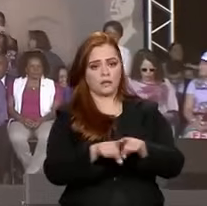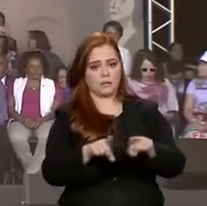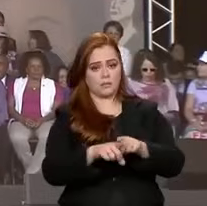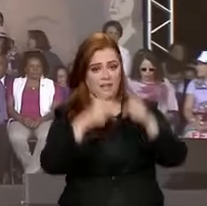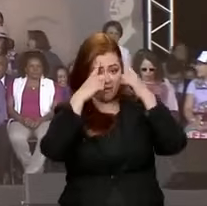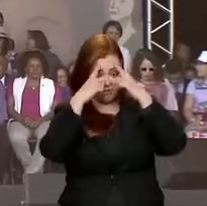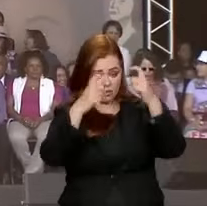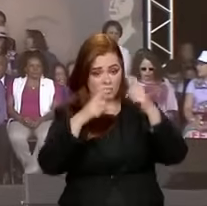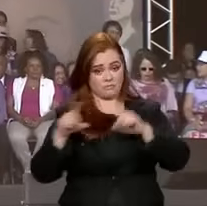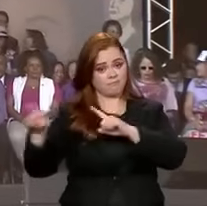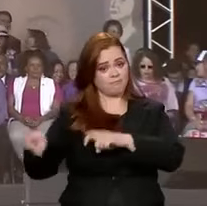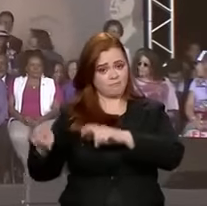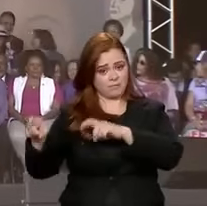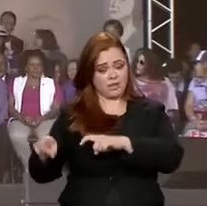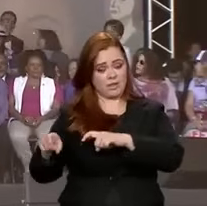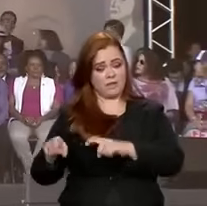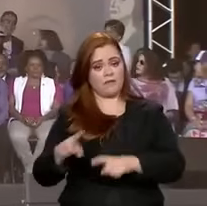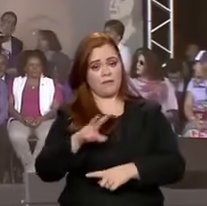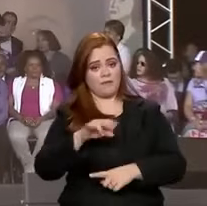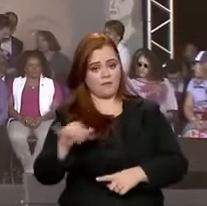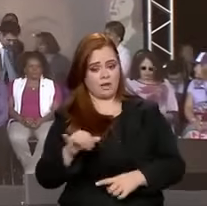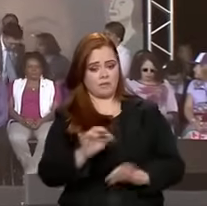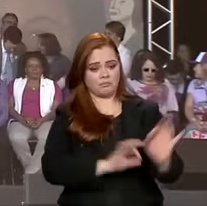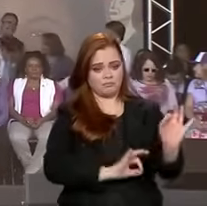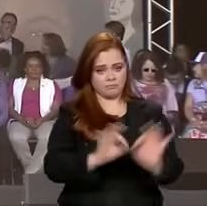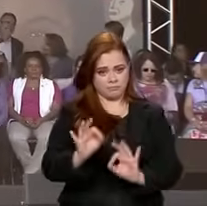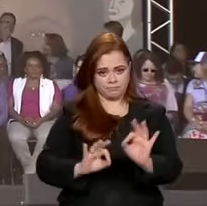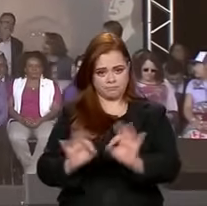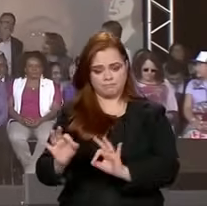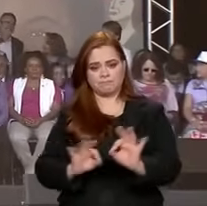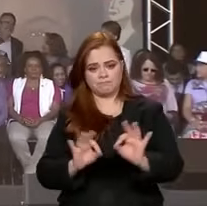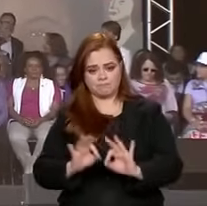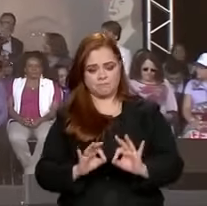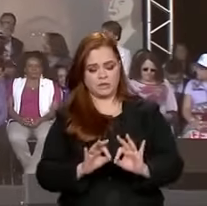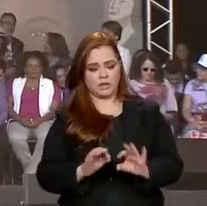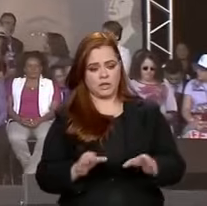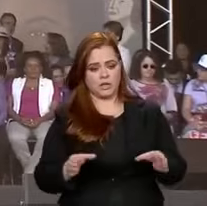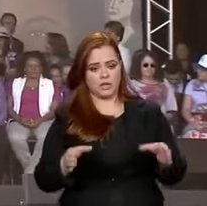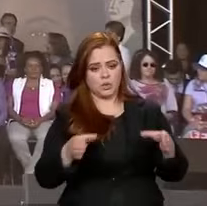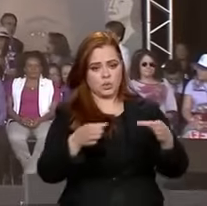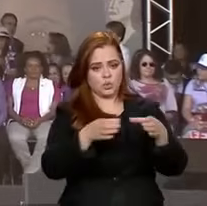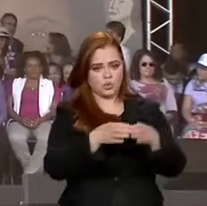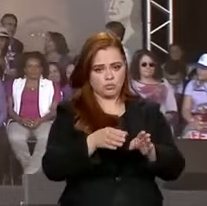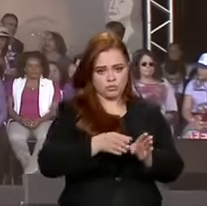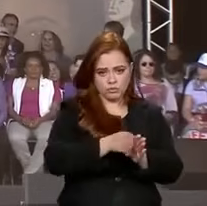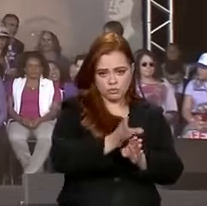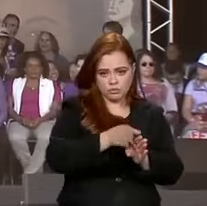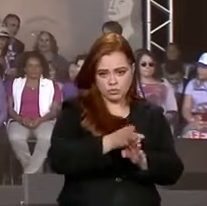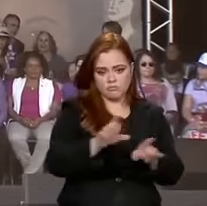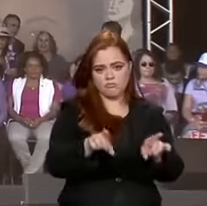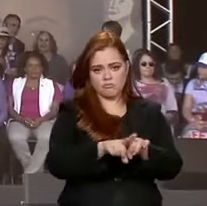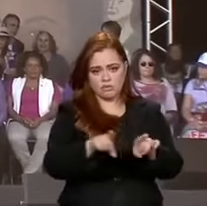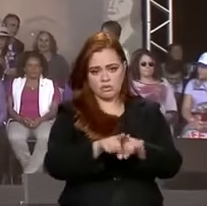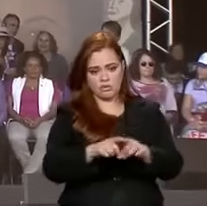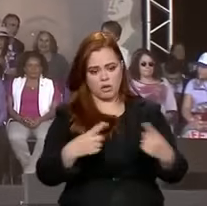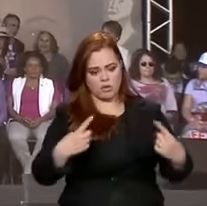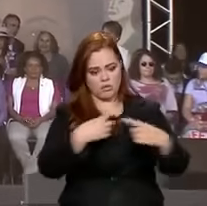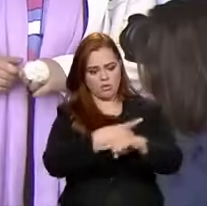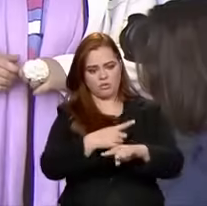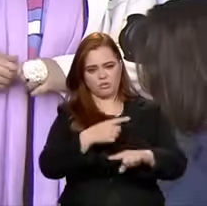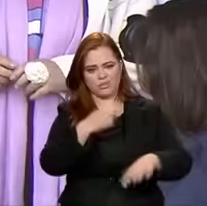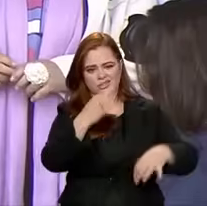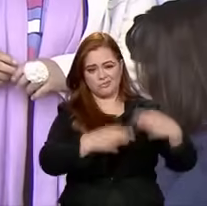a violência no campo atuará na mediação e na conciliação permitindo combate à injustiça